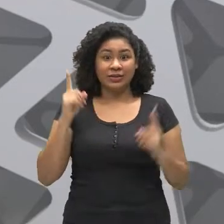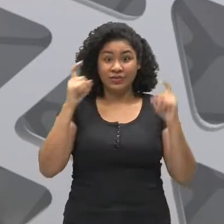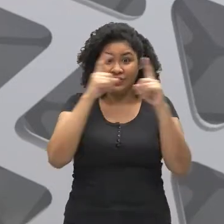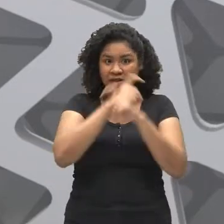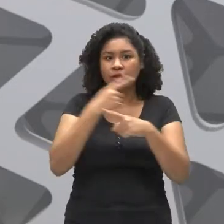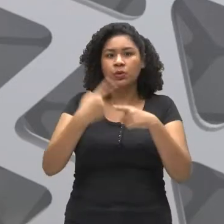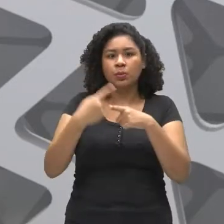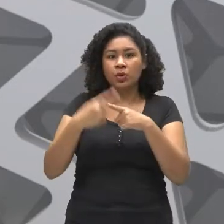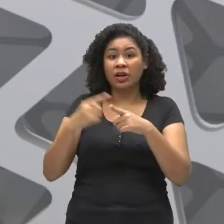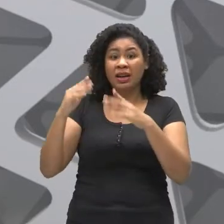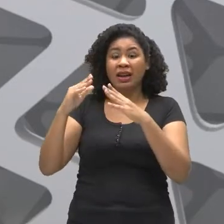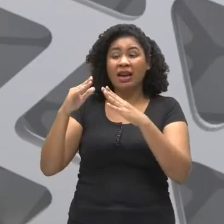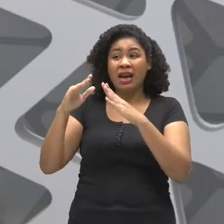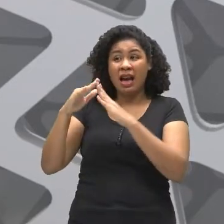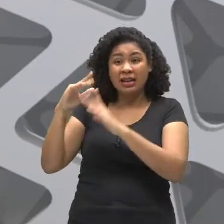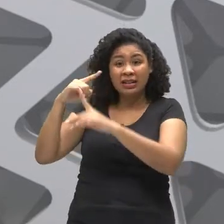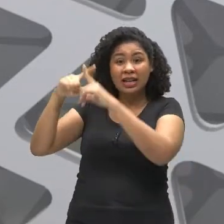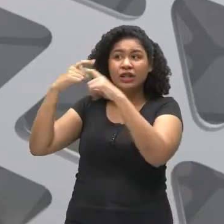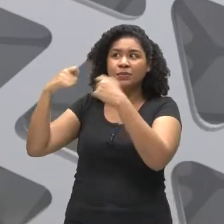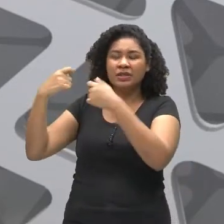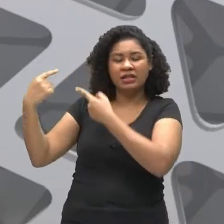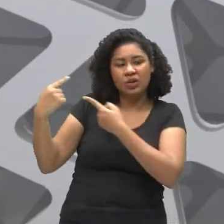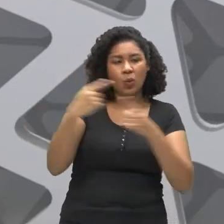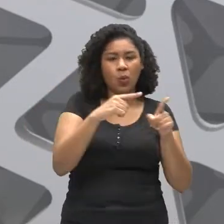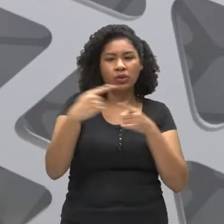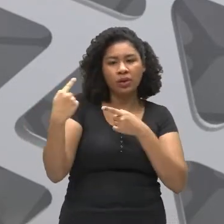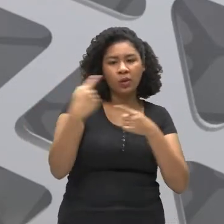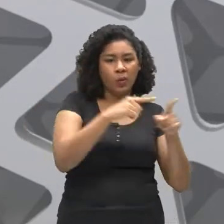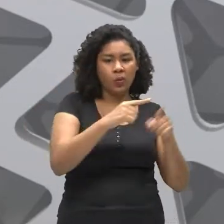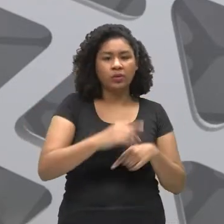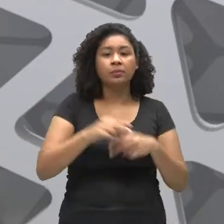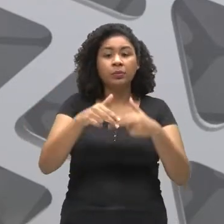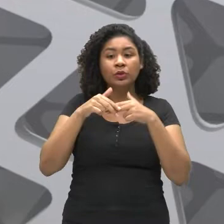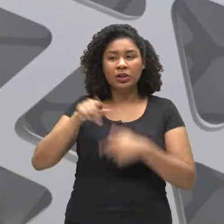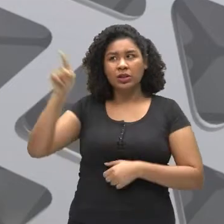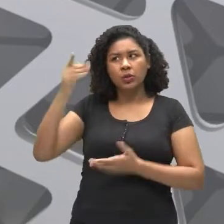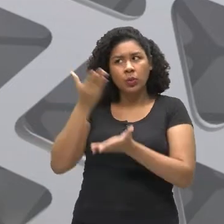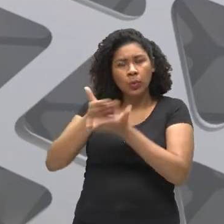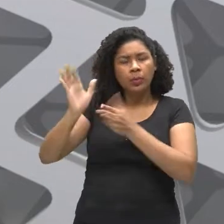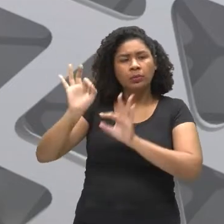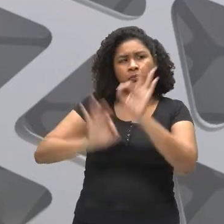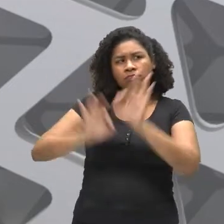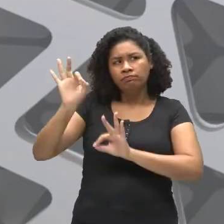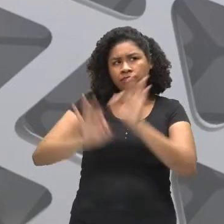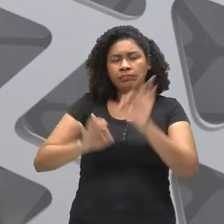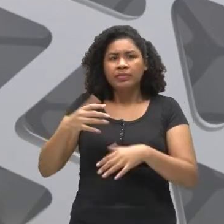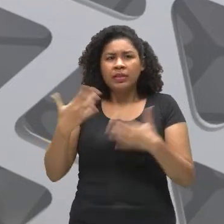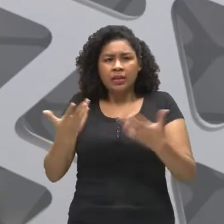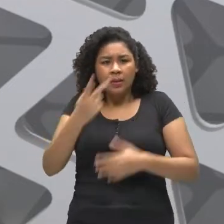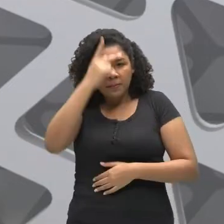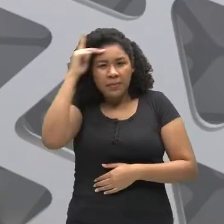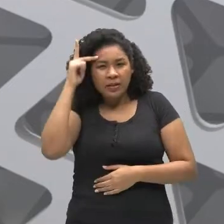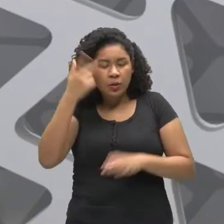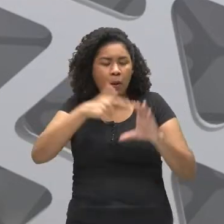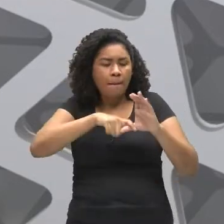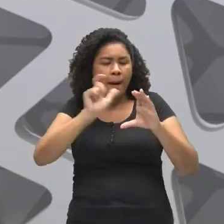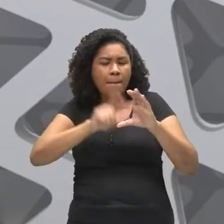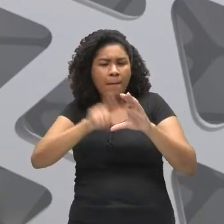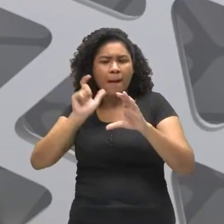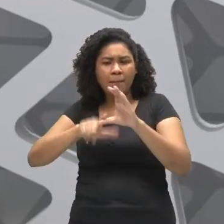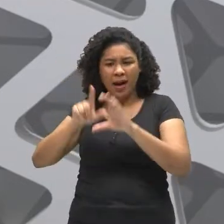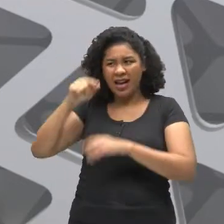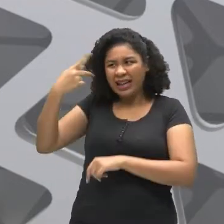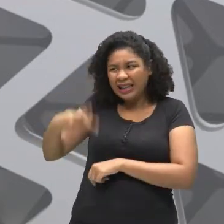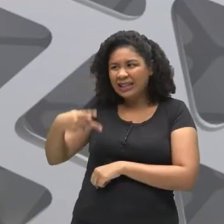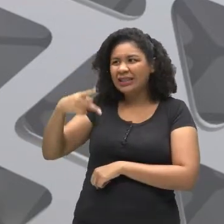isso. O que eles vão fazer? Nós vamos começar a organizar. Então, se eu estou perdendo o número de pessoas aqui na Europa, eu tenho